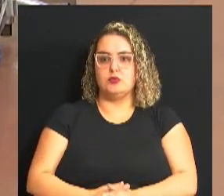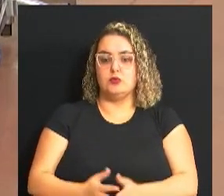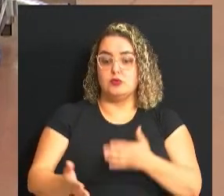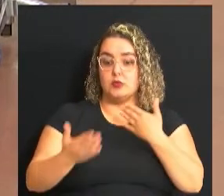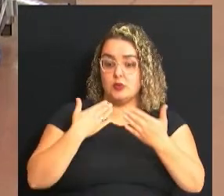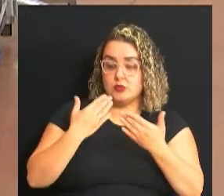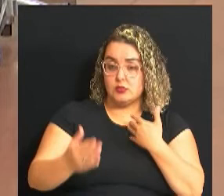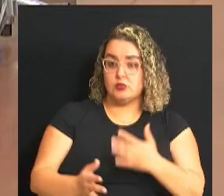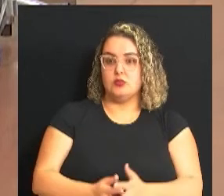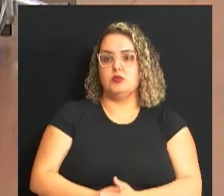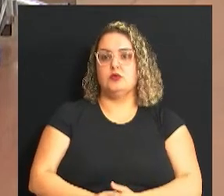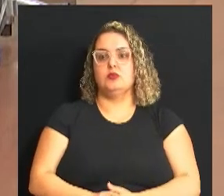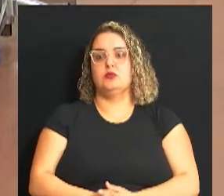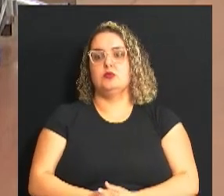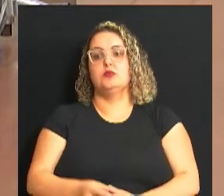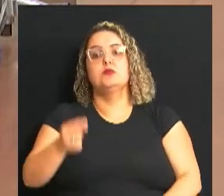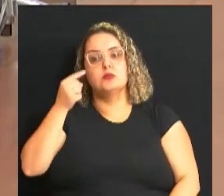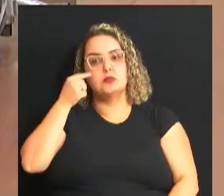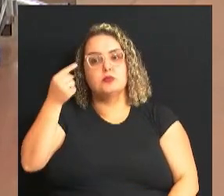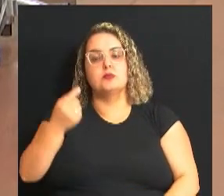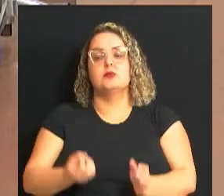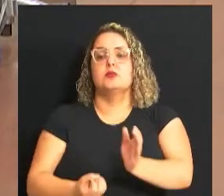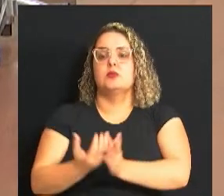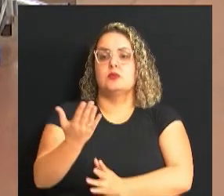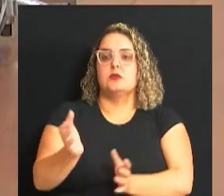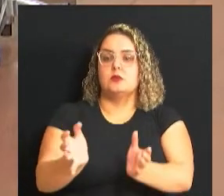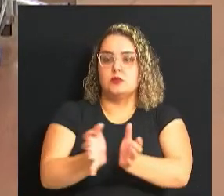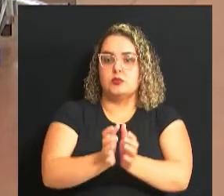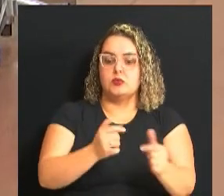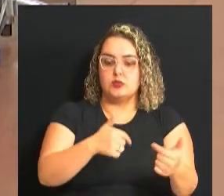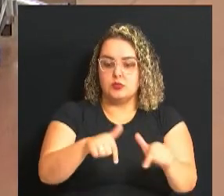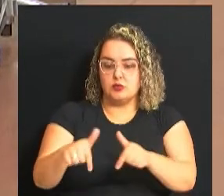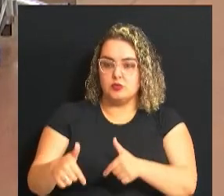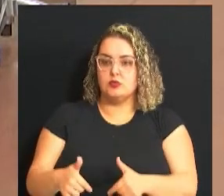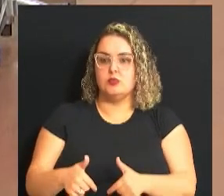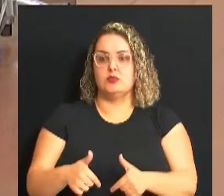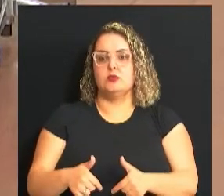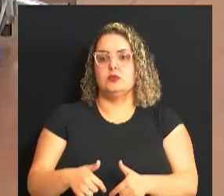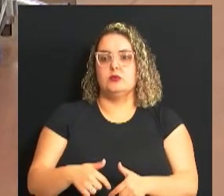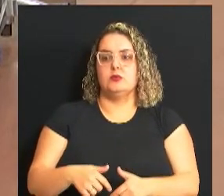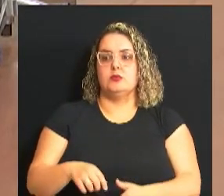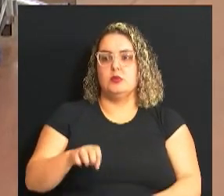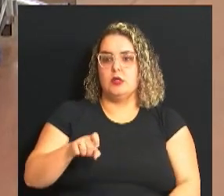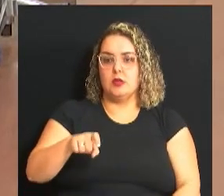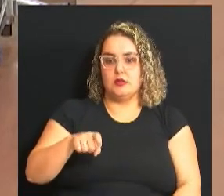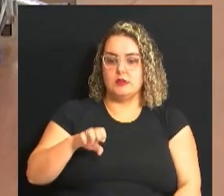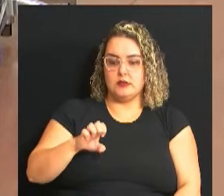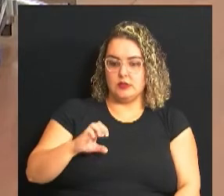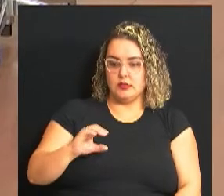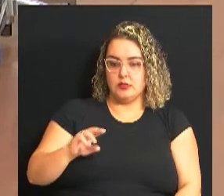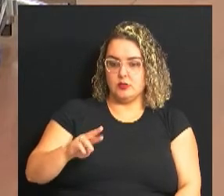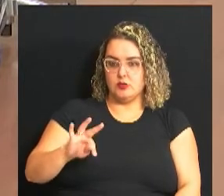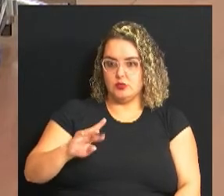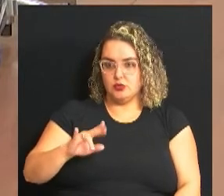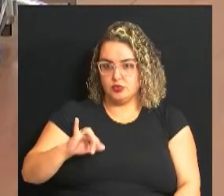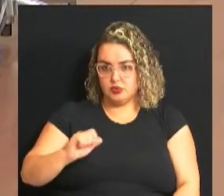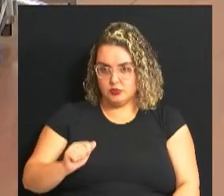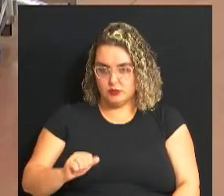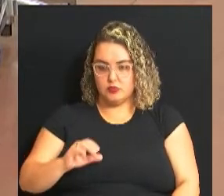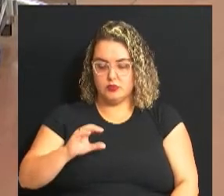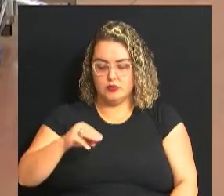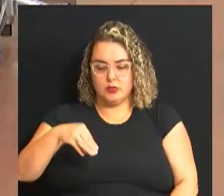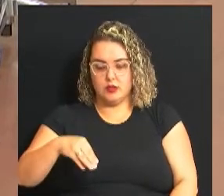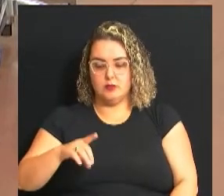gente vem pensando, criamos um grupo de trabalho na executiva do CMDCA, para olhar todas